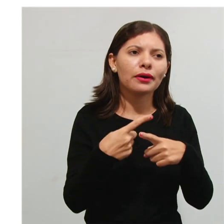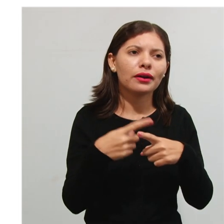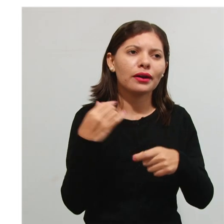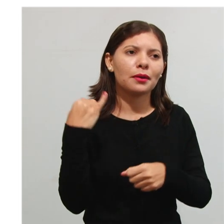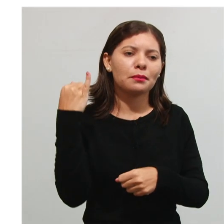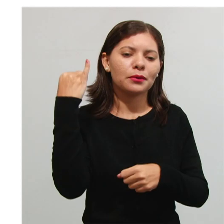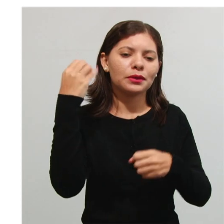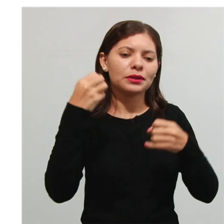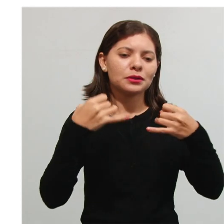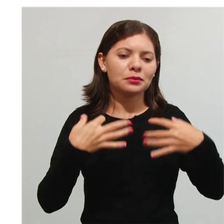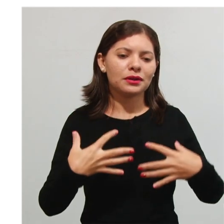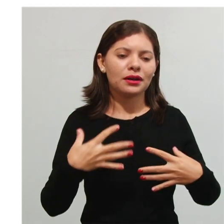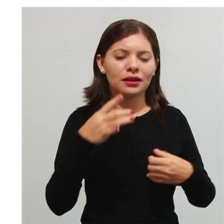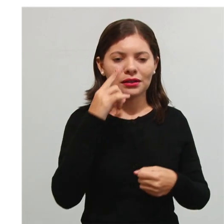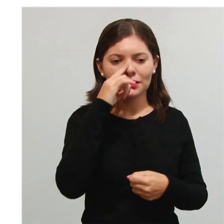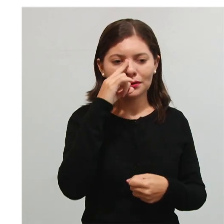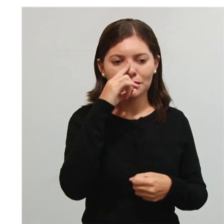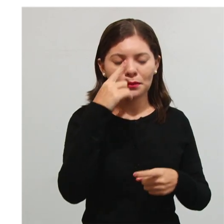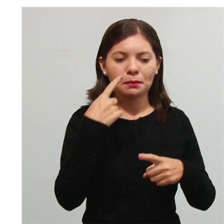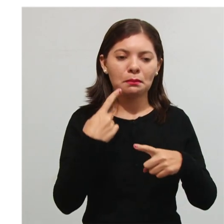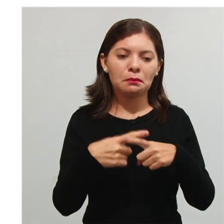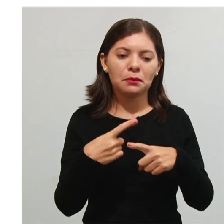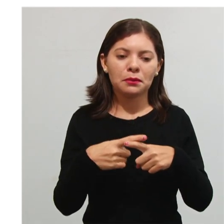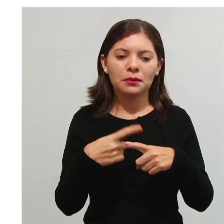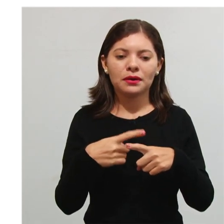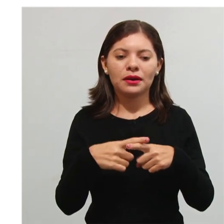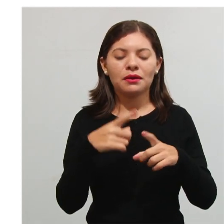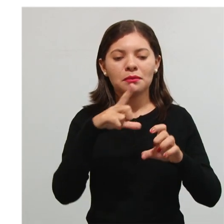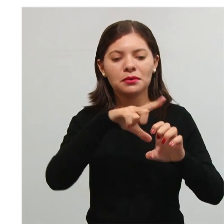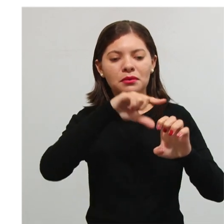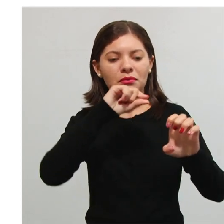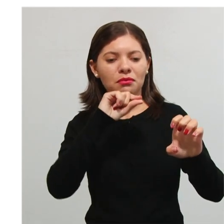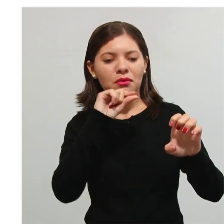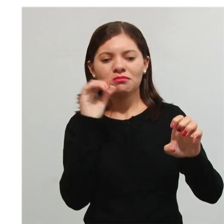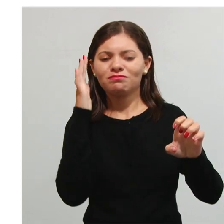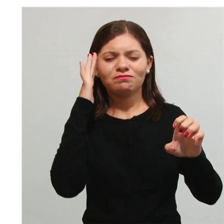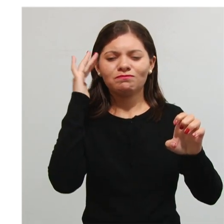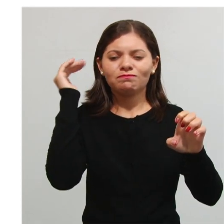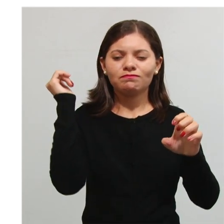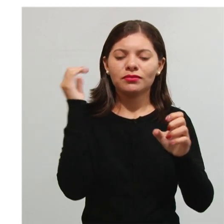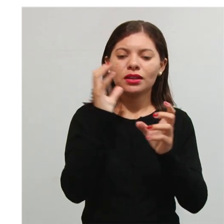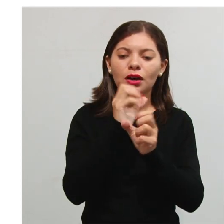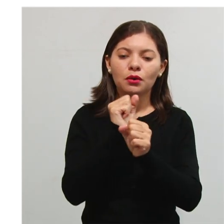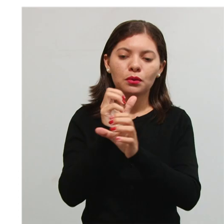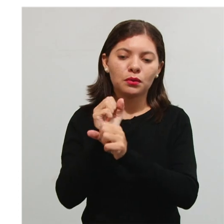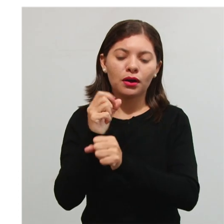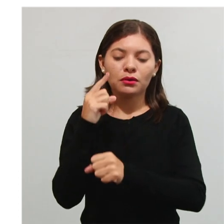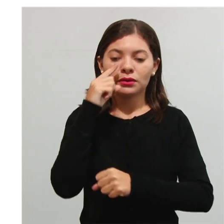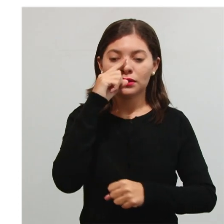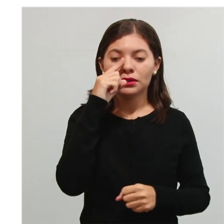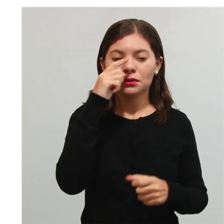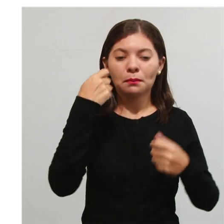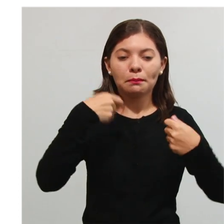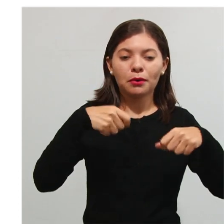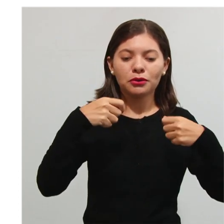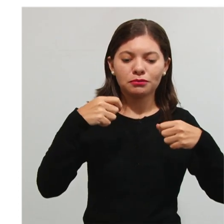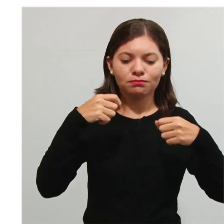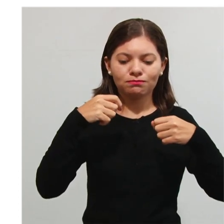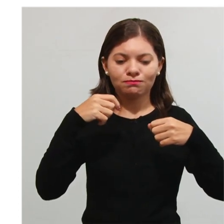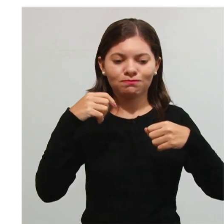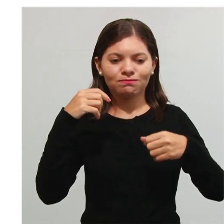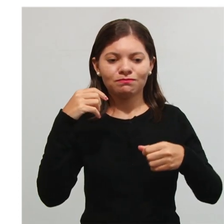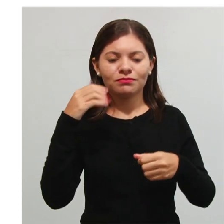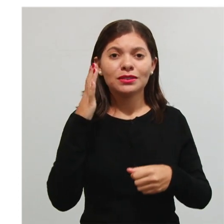de riscos? Porque se o empreendedor não sabe calcular os riscos, ele pode mergulhar de cara em